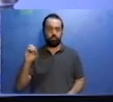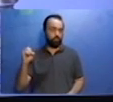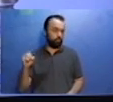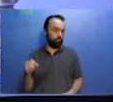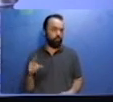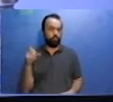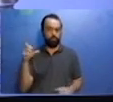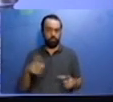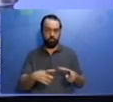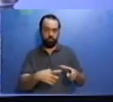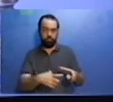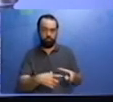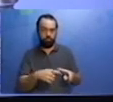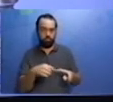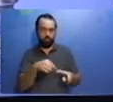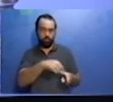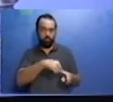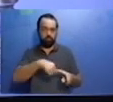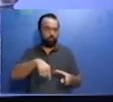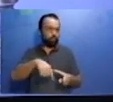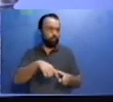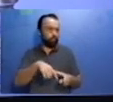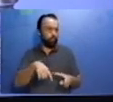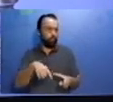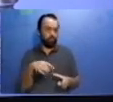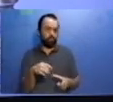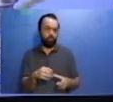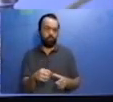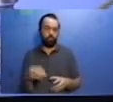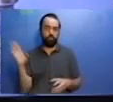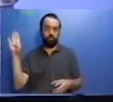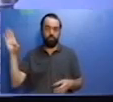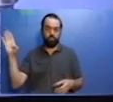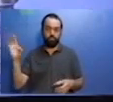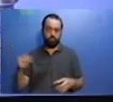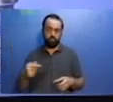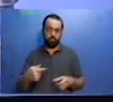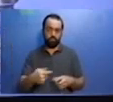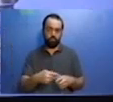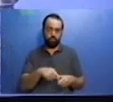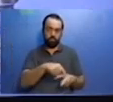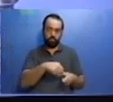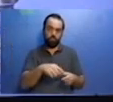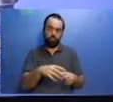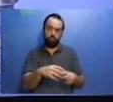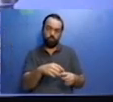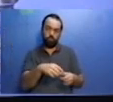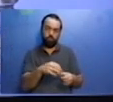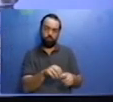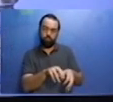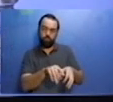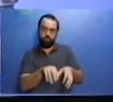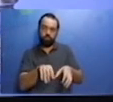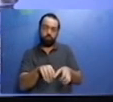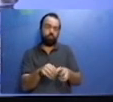placa de Petri, e aqui ao redor é uma colônia de bactérias. Ele cultivando essas bactérias,